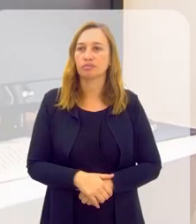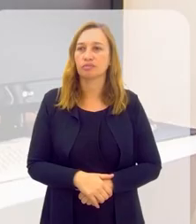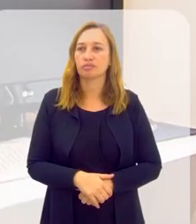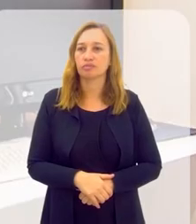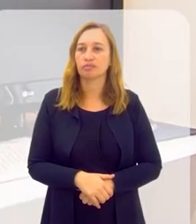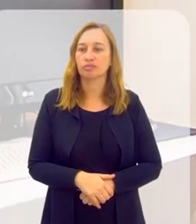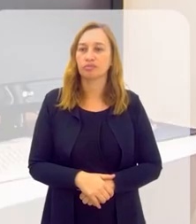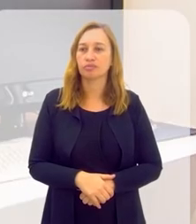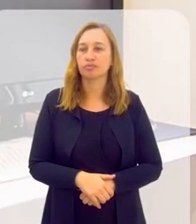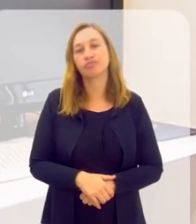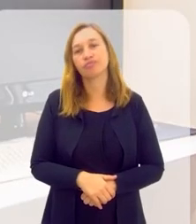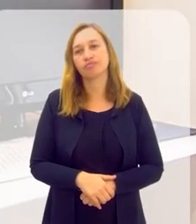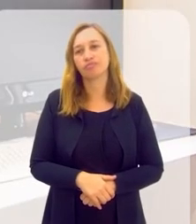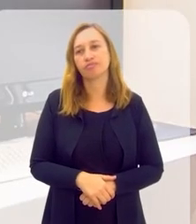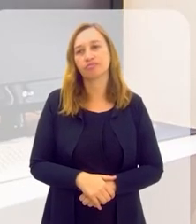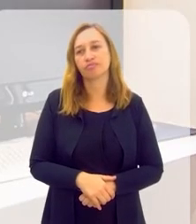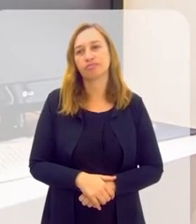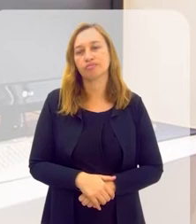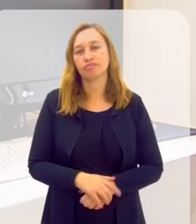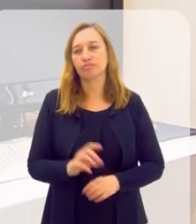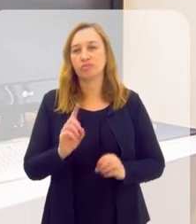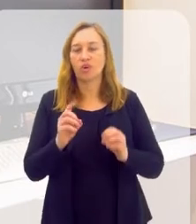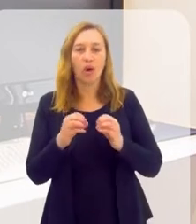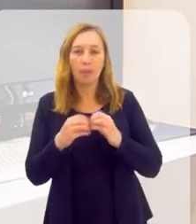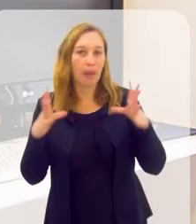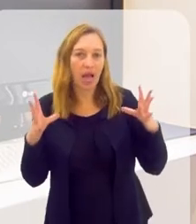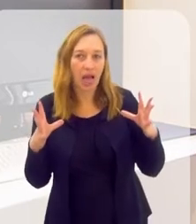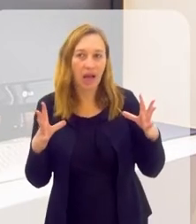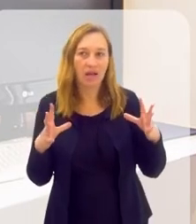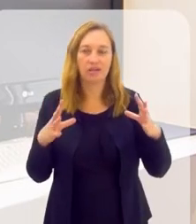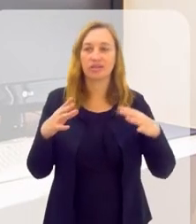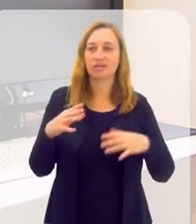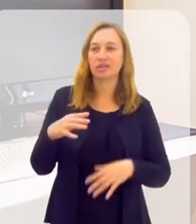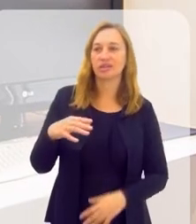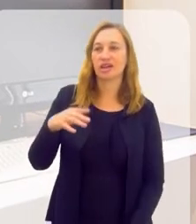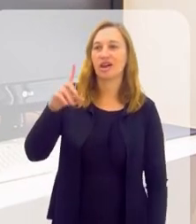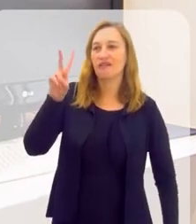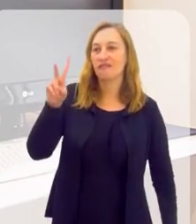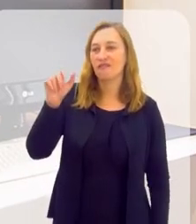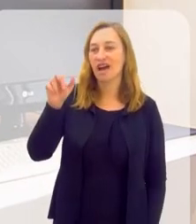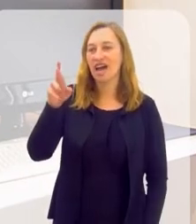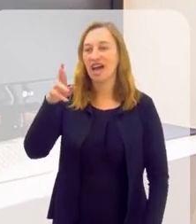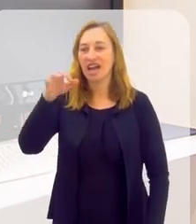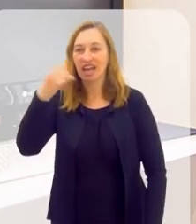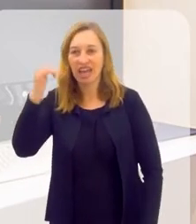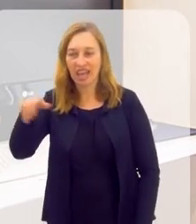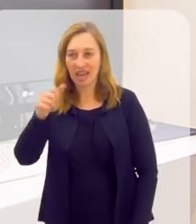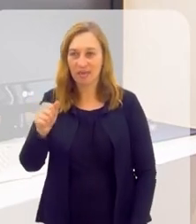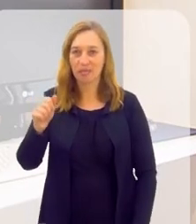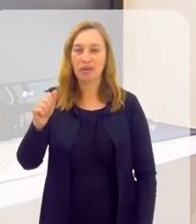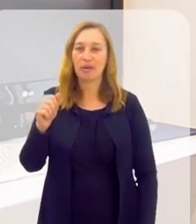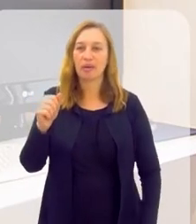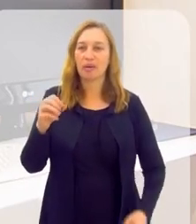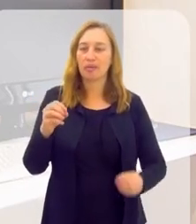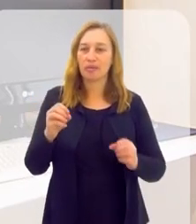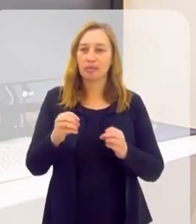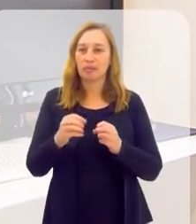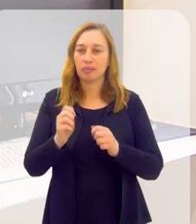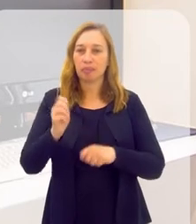importante. Ou seja, não é mágica, não é plim-plim com a varinha mágica. É todo